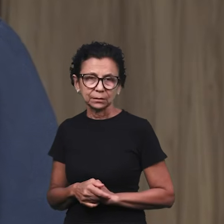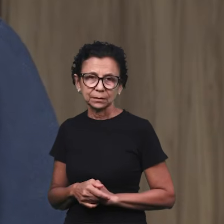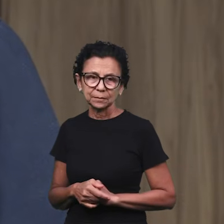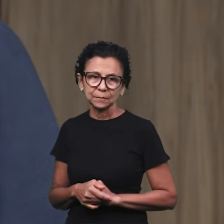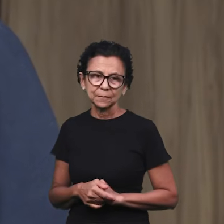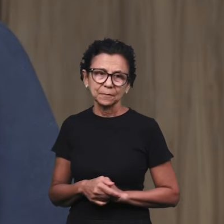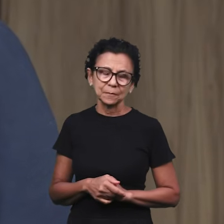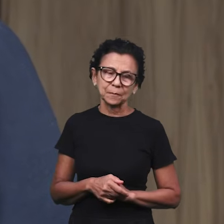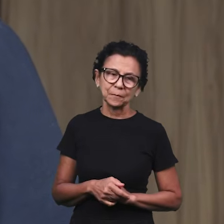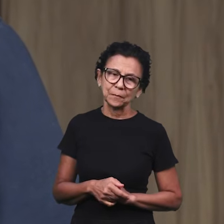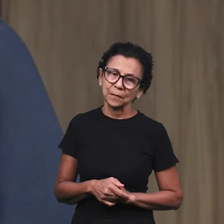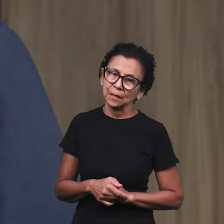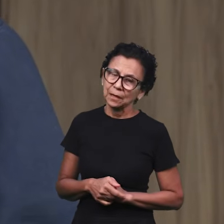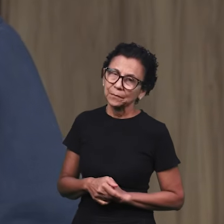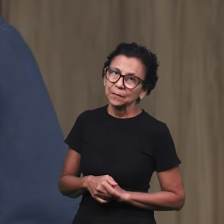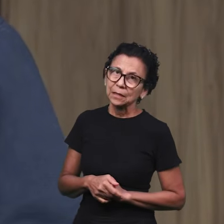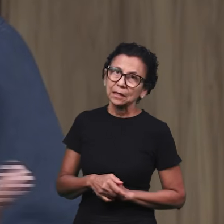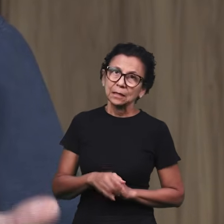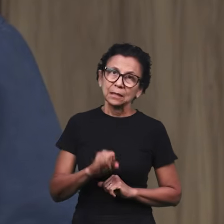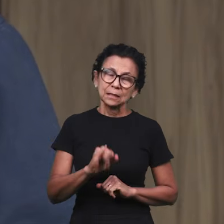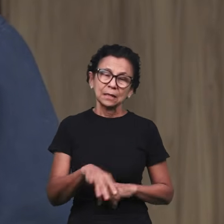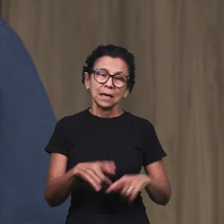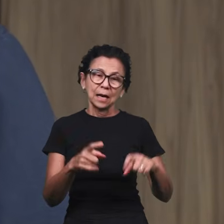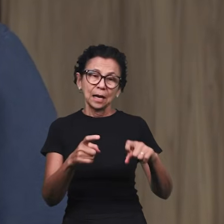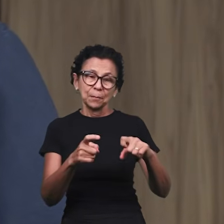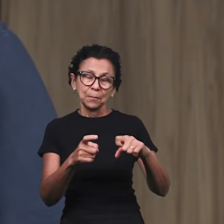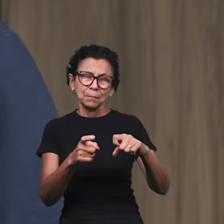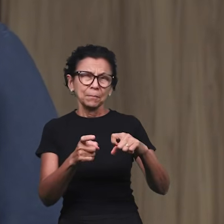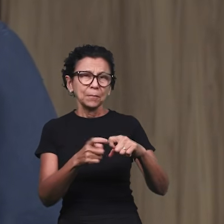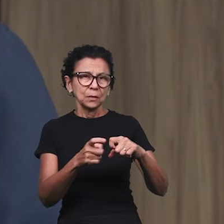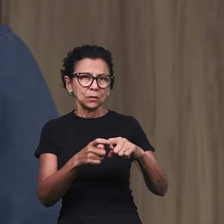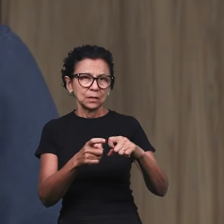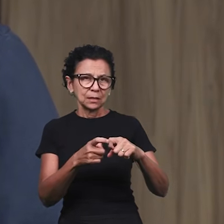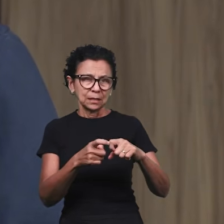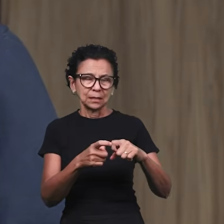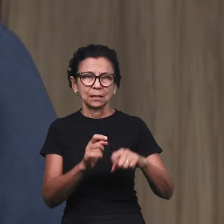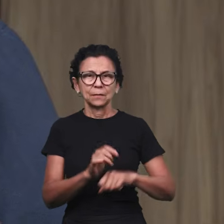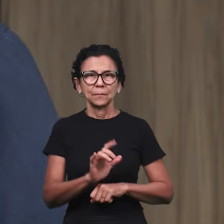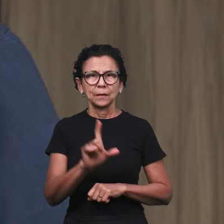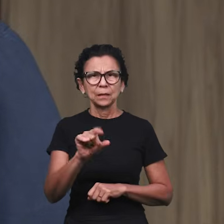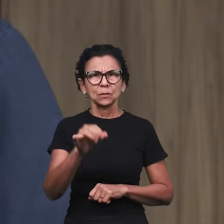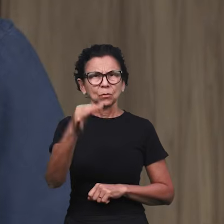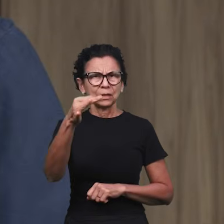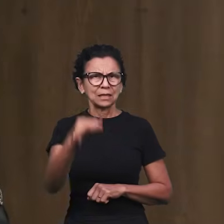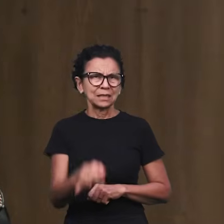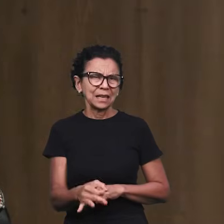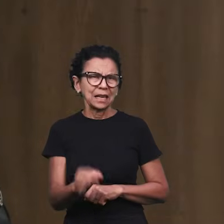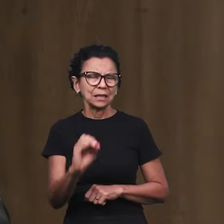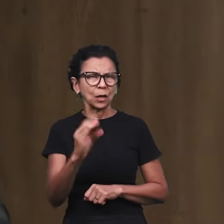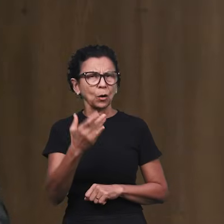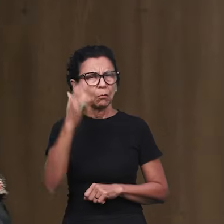se a medicina realmente é, de fato, a escolha certa ou se é apenas uma idealização?